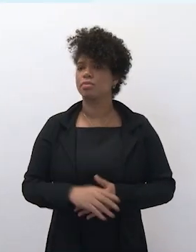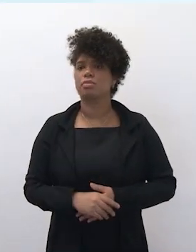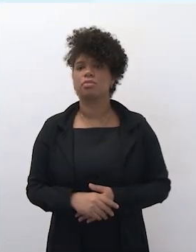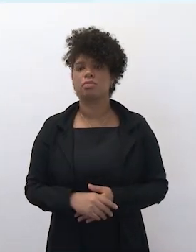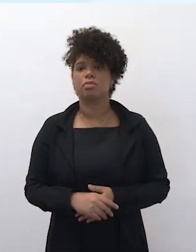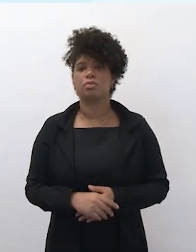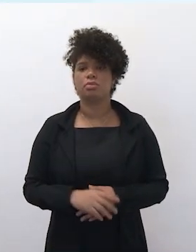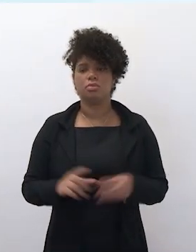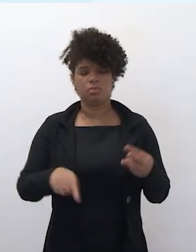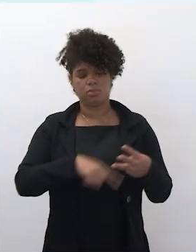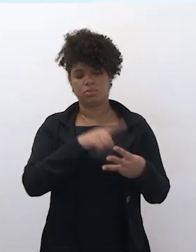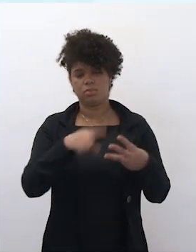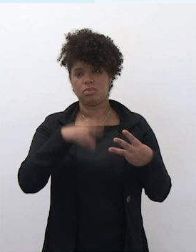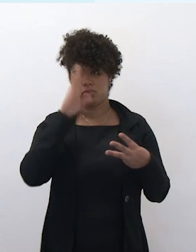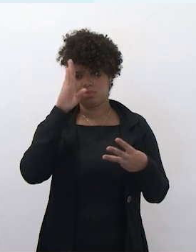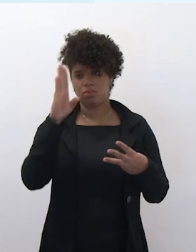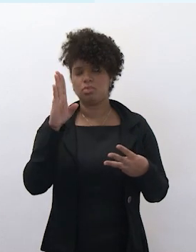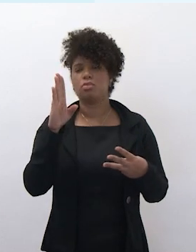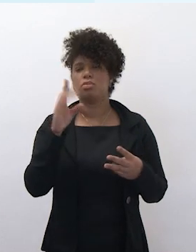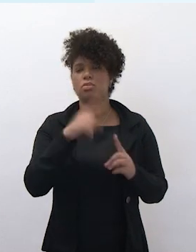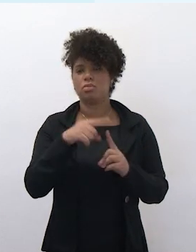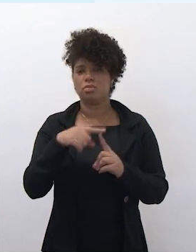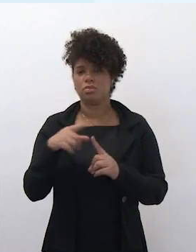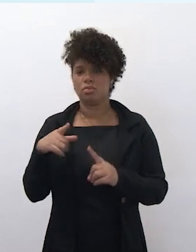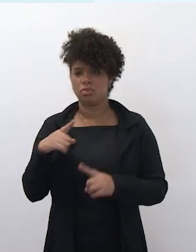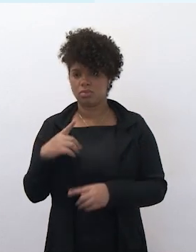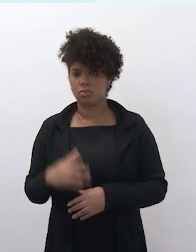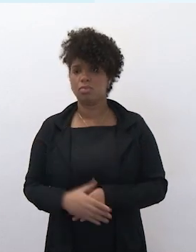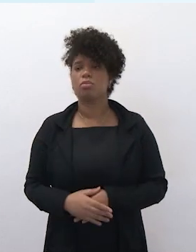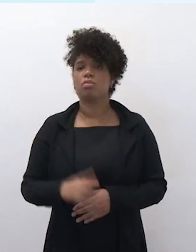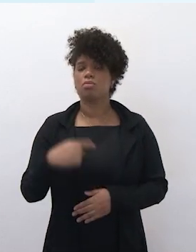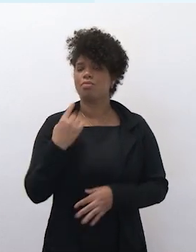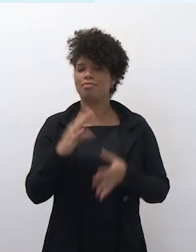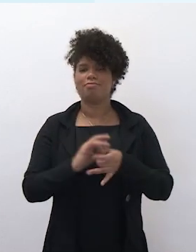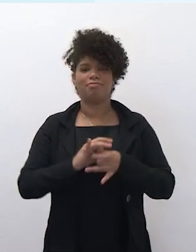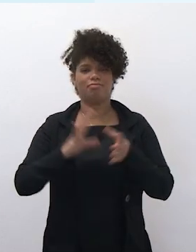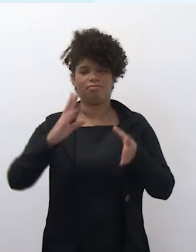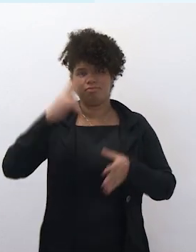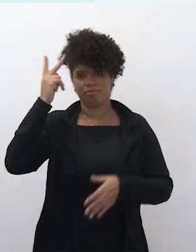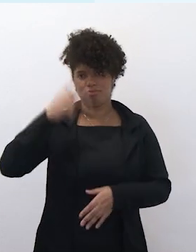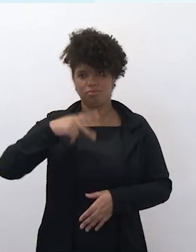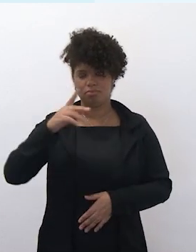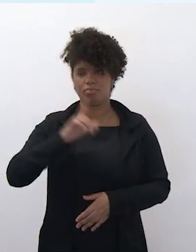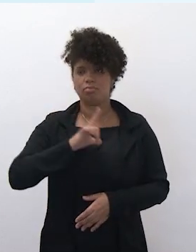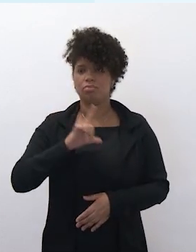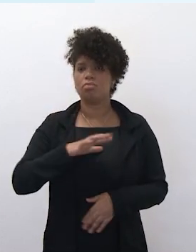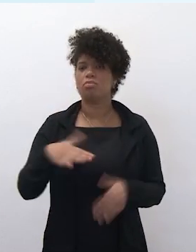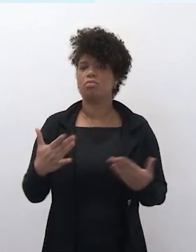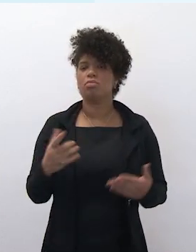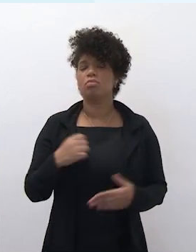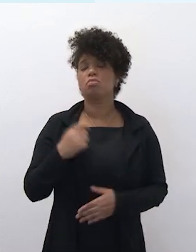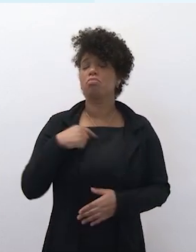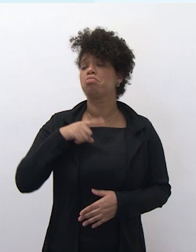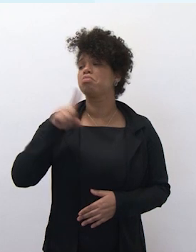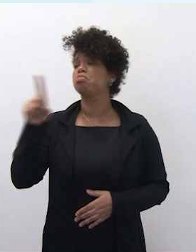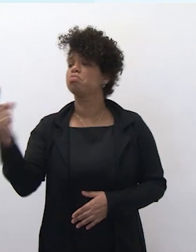tem 3 tipos de direitos, os direitos civis, que são as nossas liberdades individuais. Então, é o direito de ir e vir, é o direito à